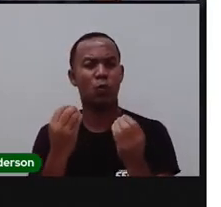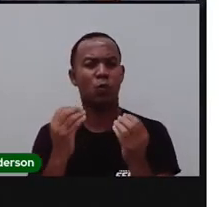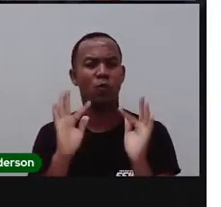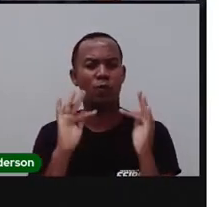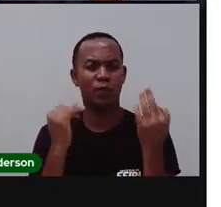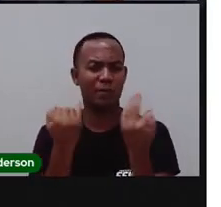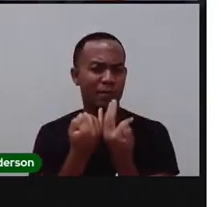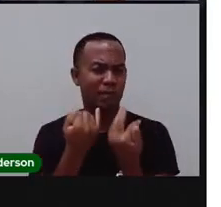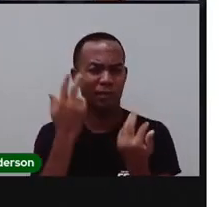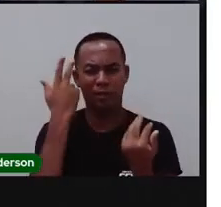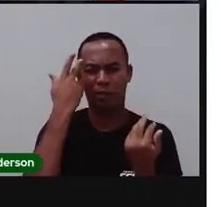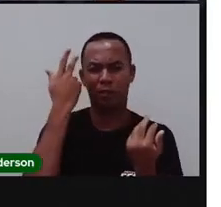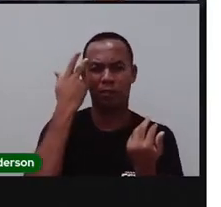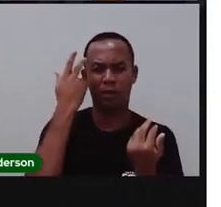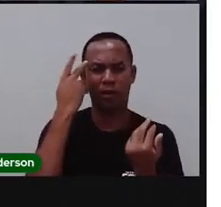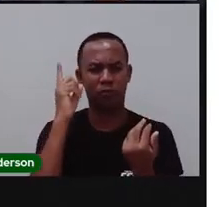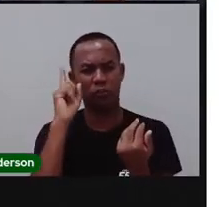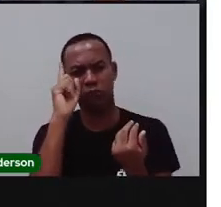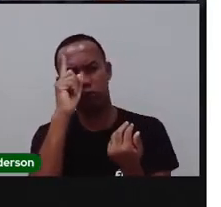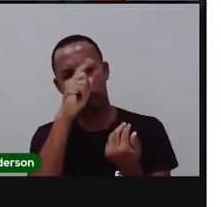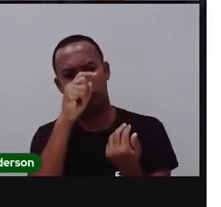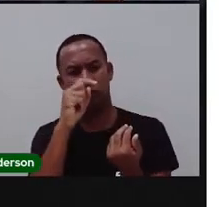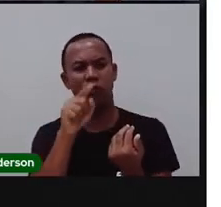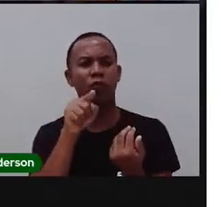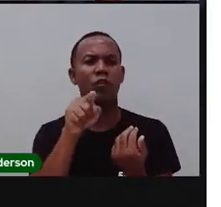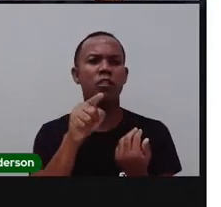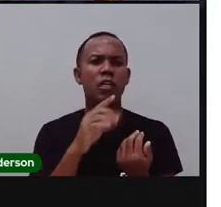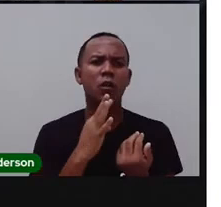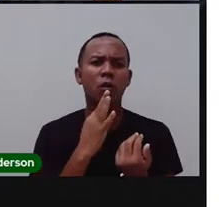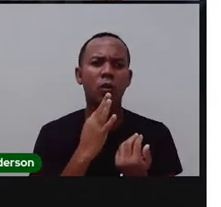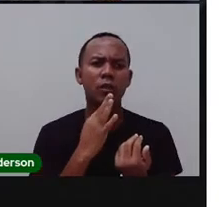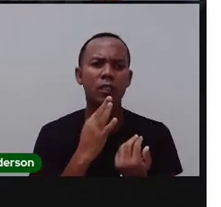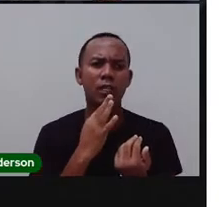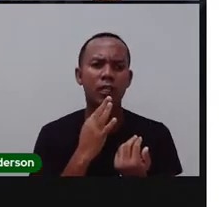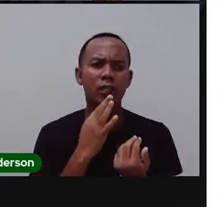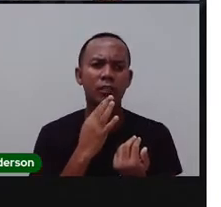Está tranquilo? Está visto? Conhece alguém? Você